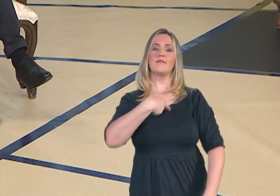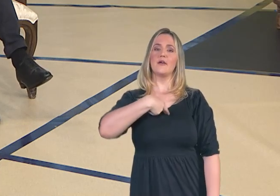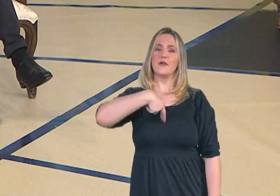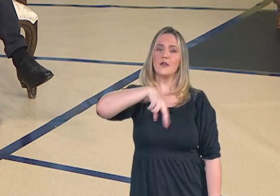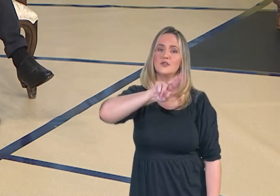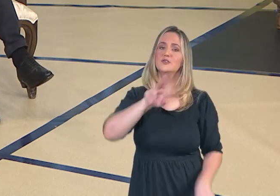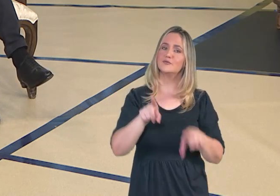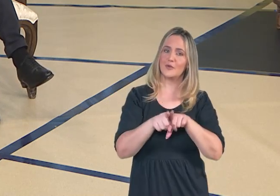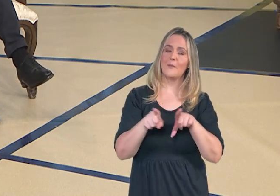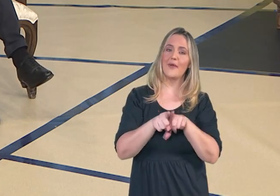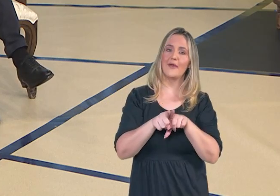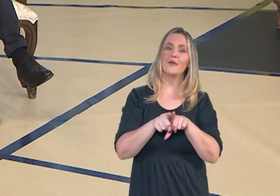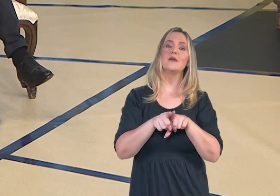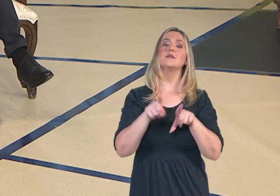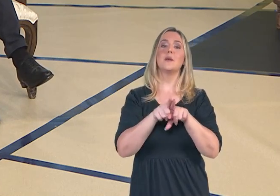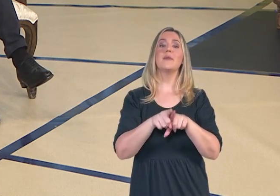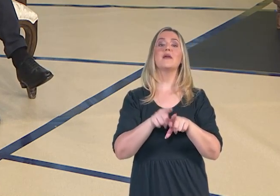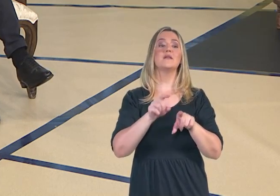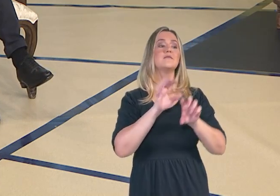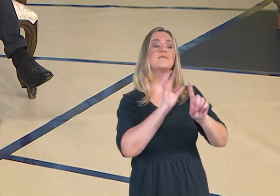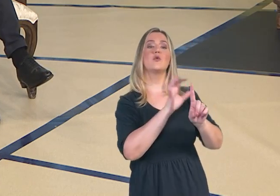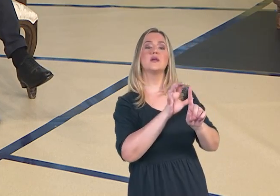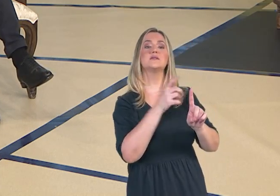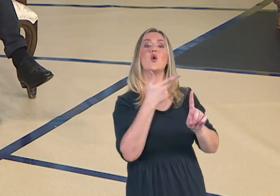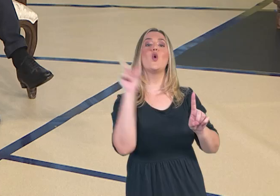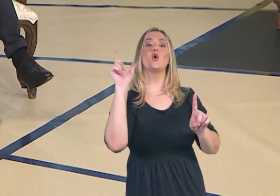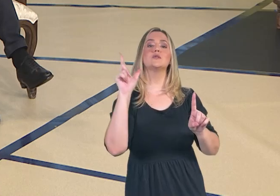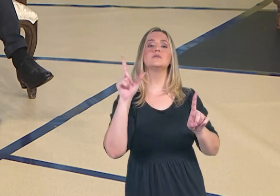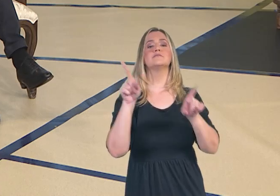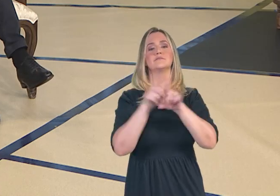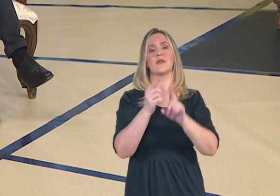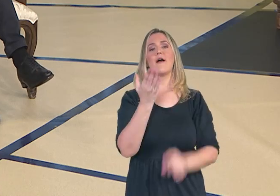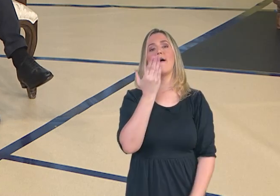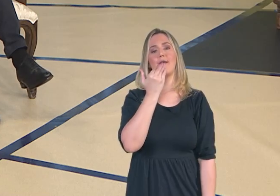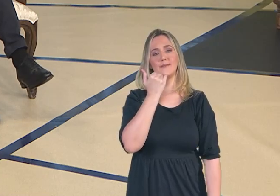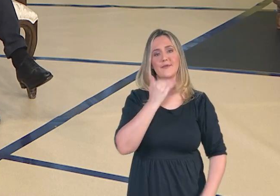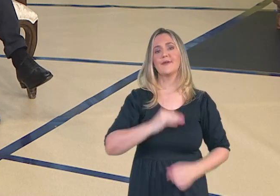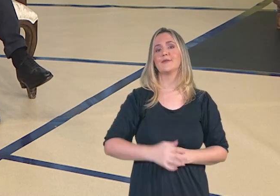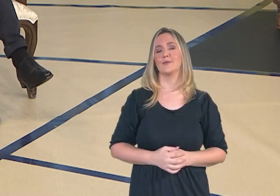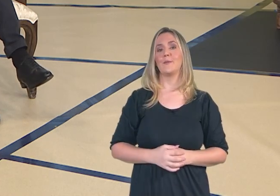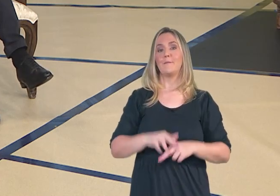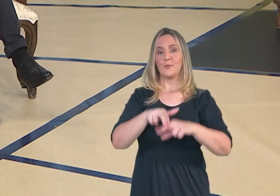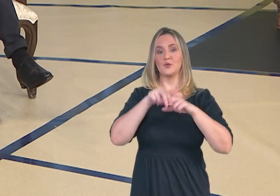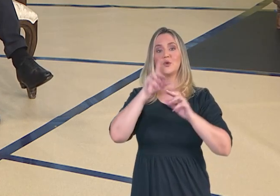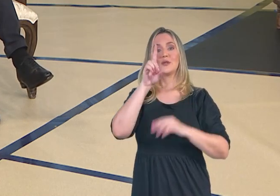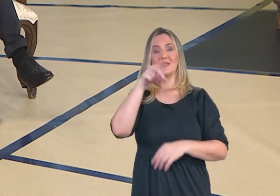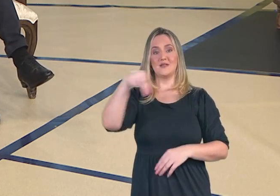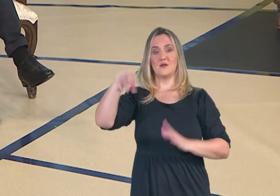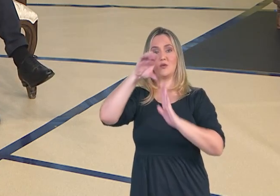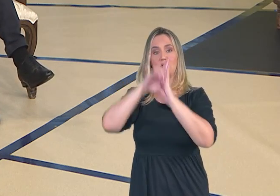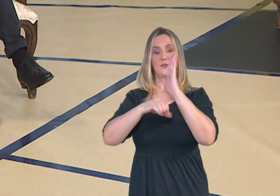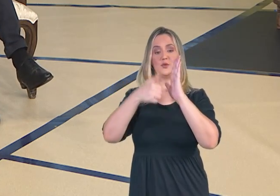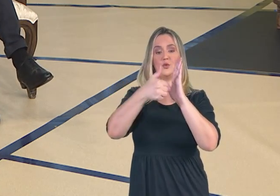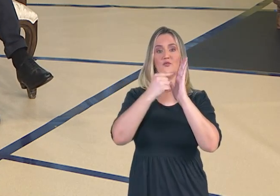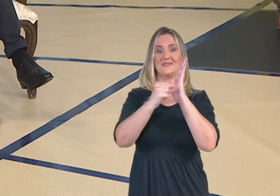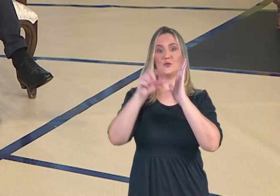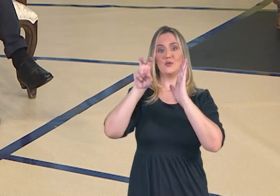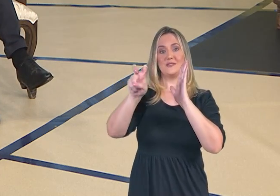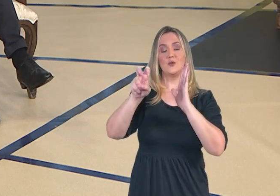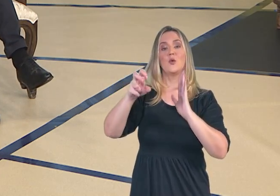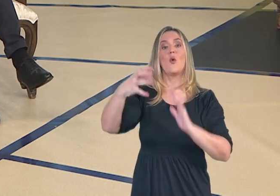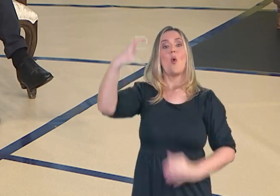alimentação. Foi assim que, de acordo com Daniel, capítulo 1, versículo 5, o rei determinou o cardápio que eles deveriam